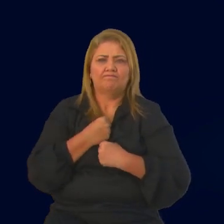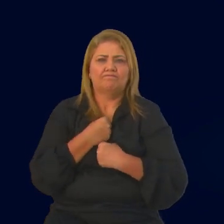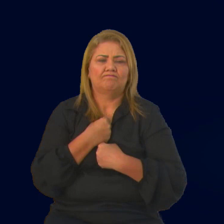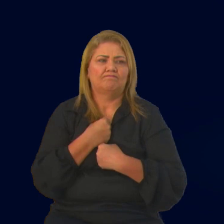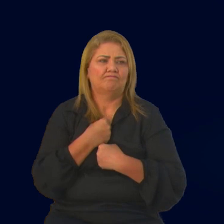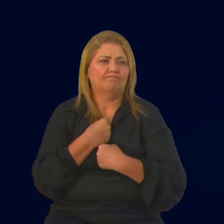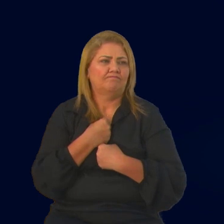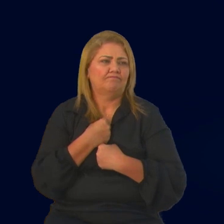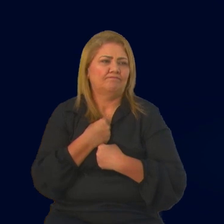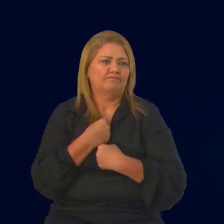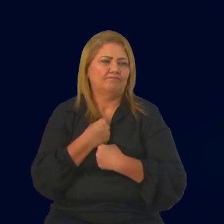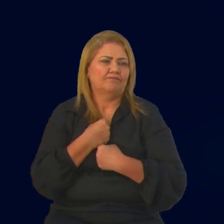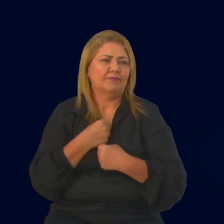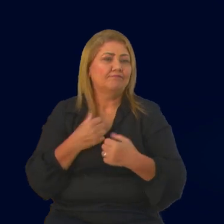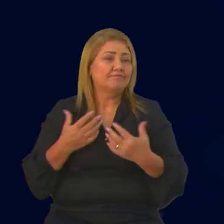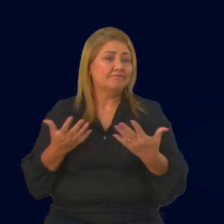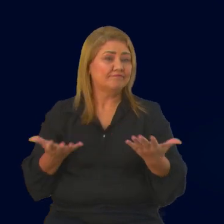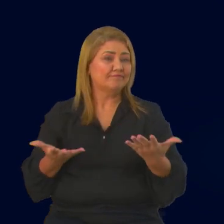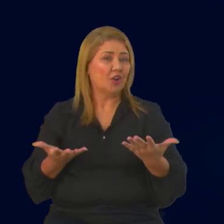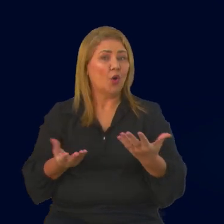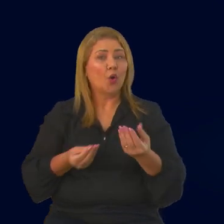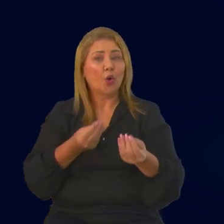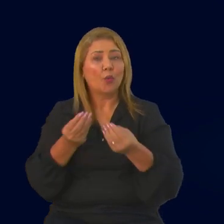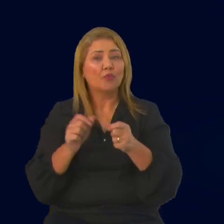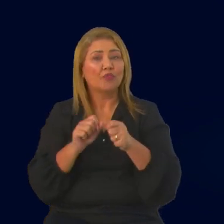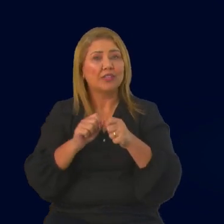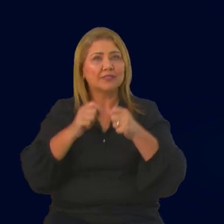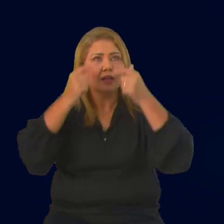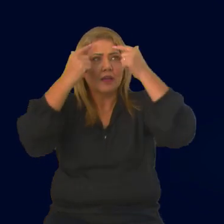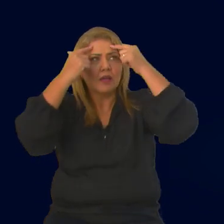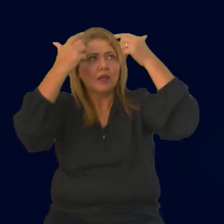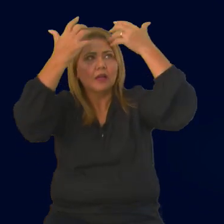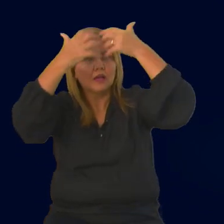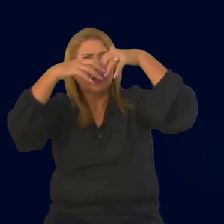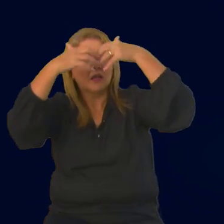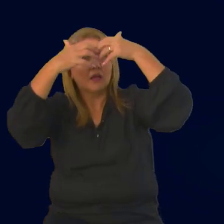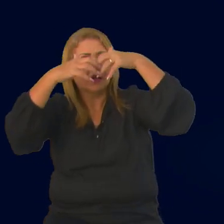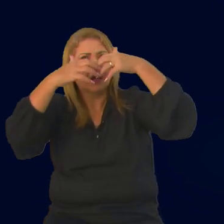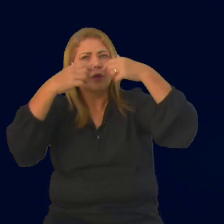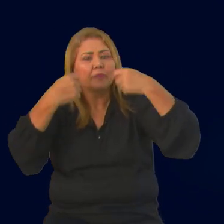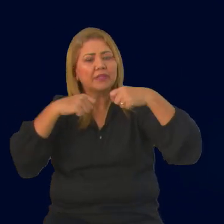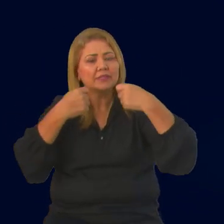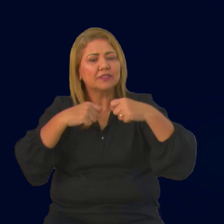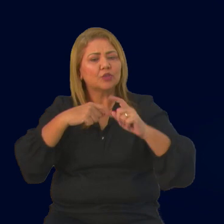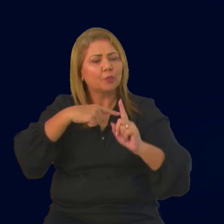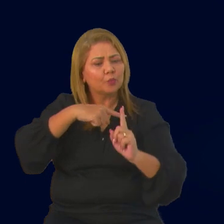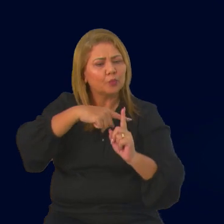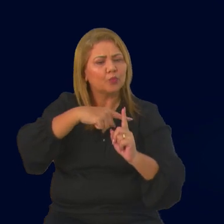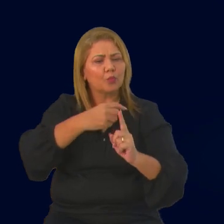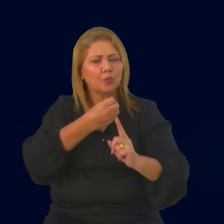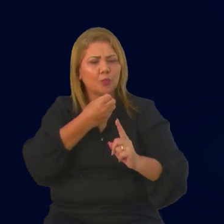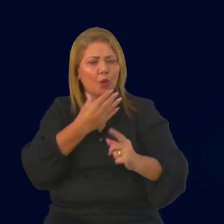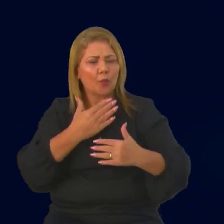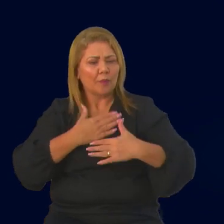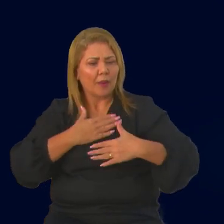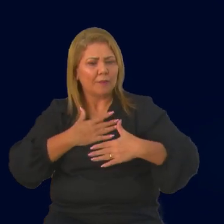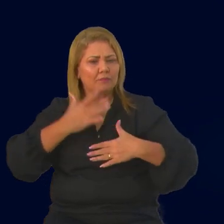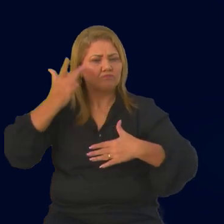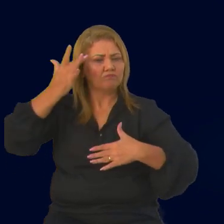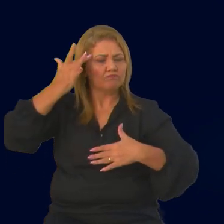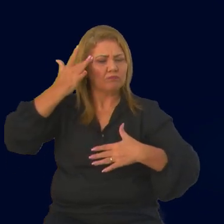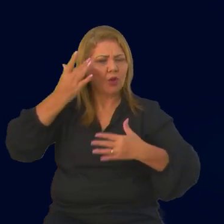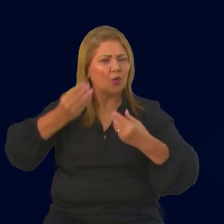Então, como fazer o nosso cérebro trabalhar a nosso favor para nós encontrarmos as melhores respostas, para